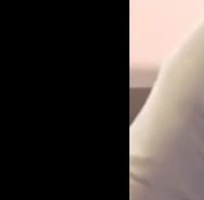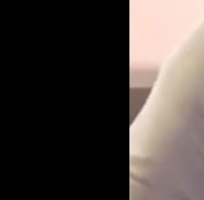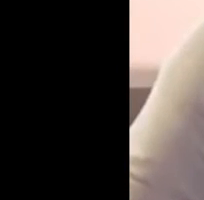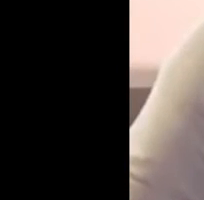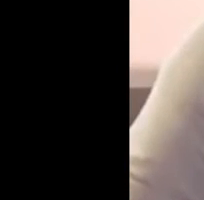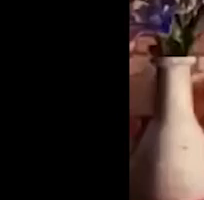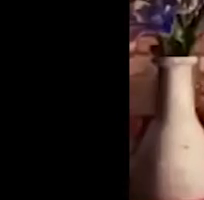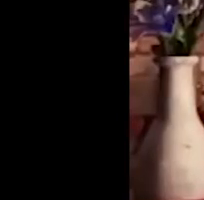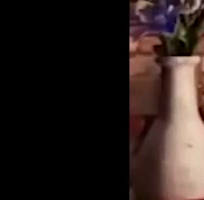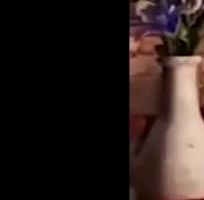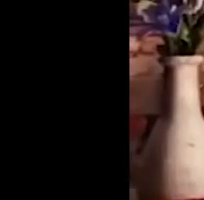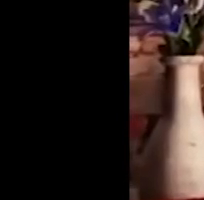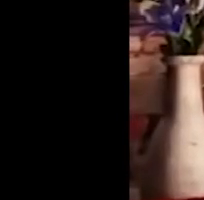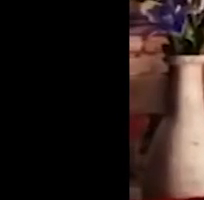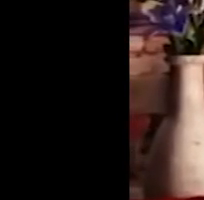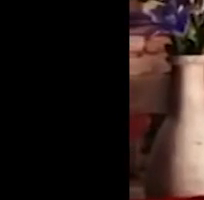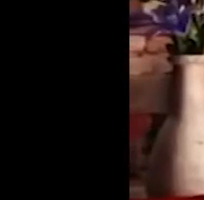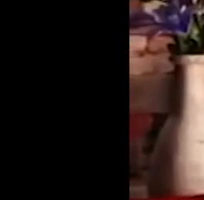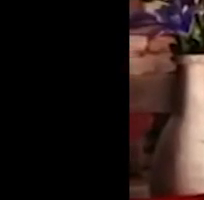bom